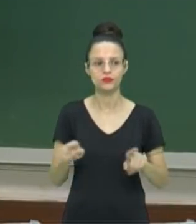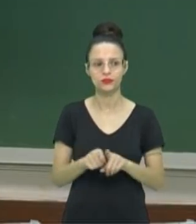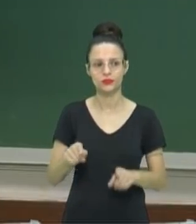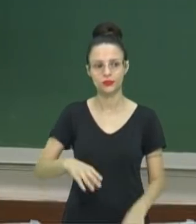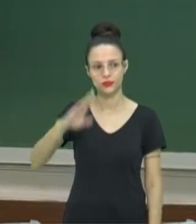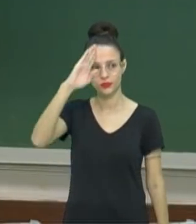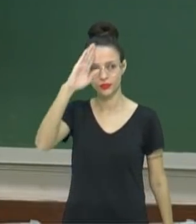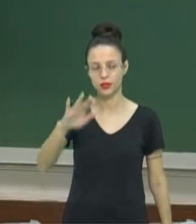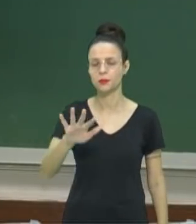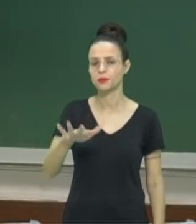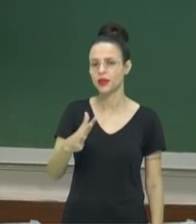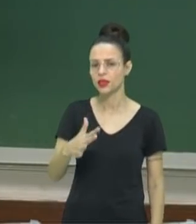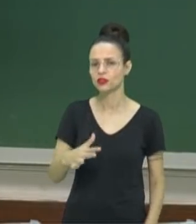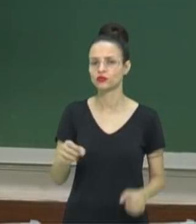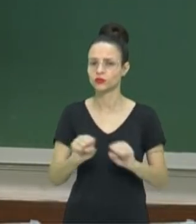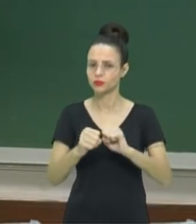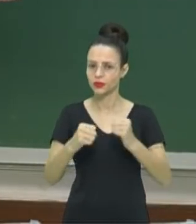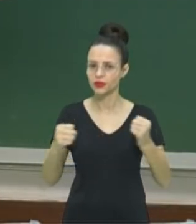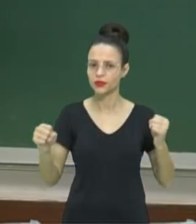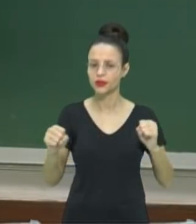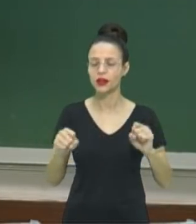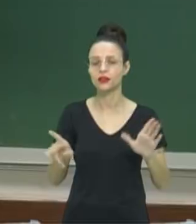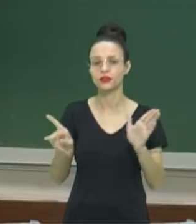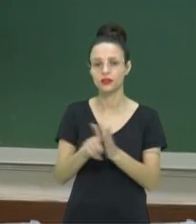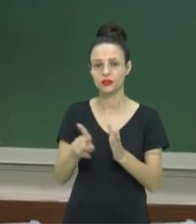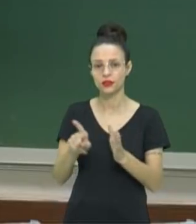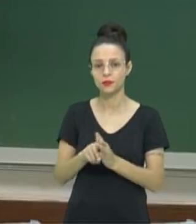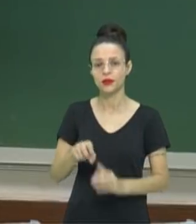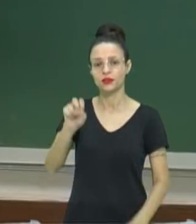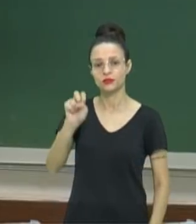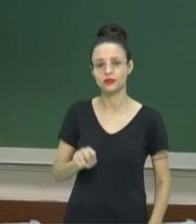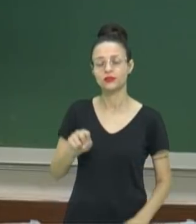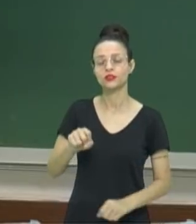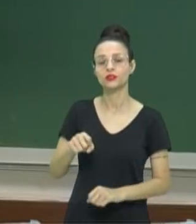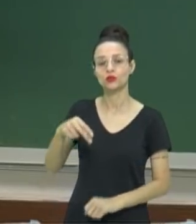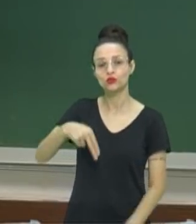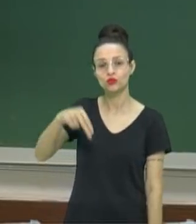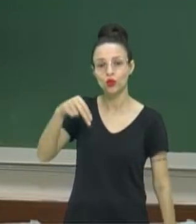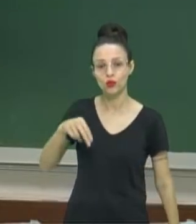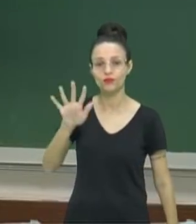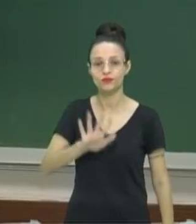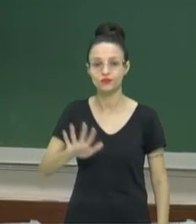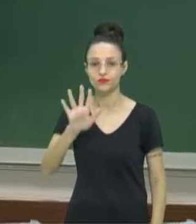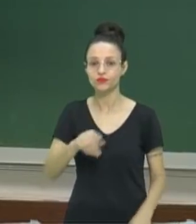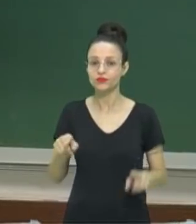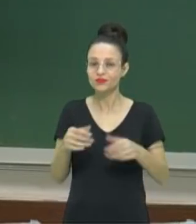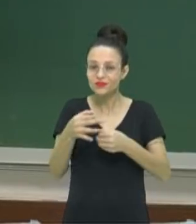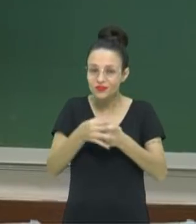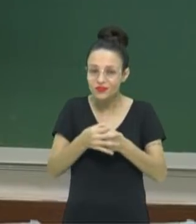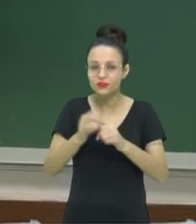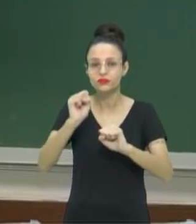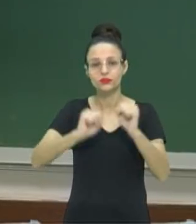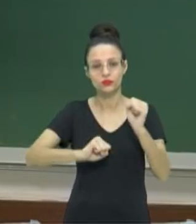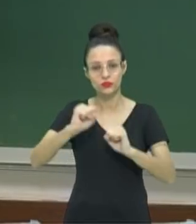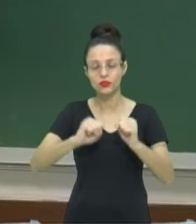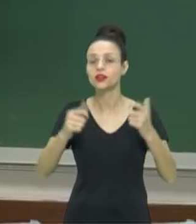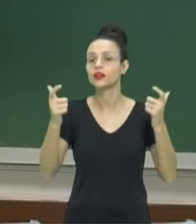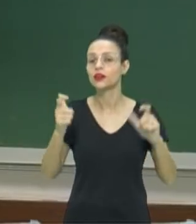de médio e pequeno porte no interior da região sul. Então, as pequenas fábricas, as pequenas